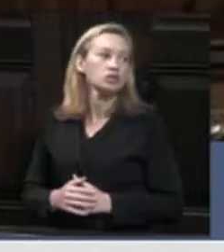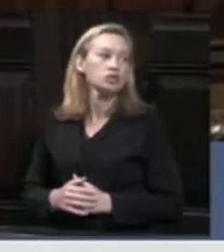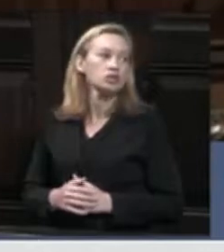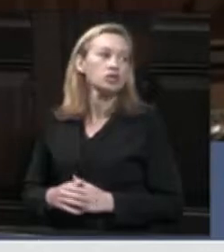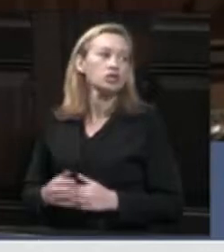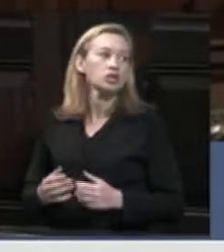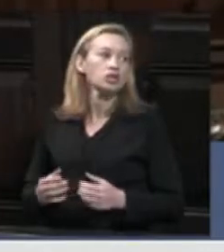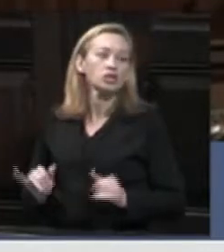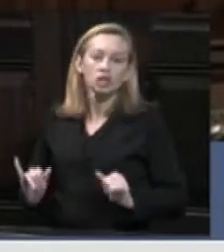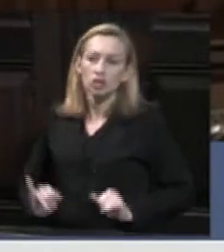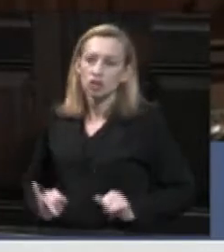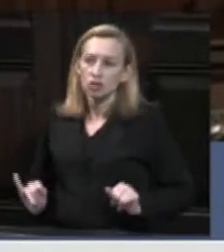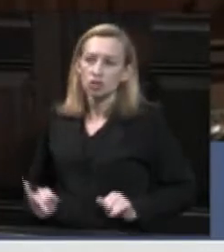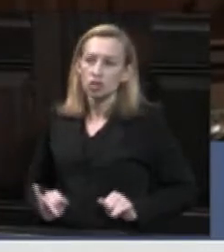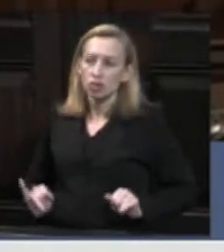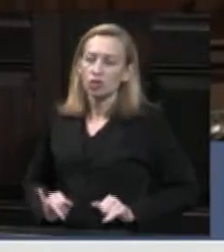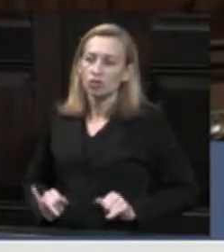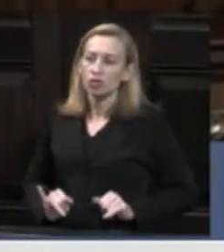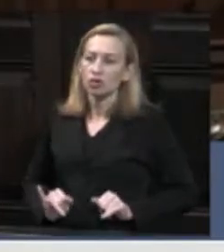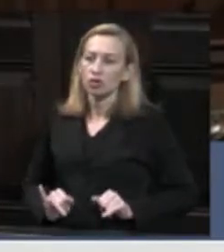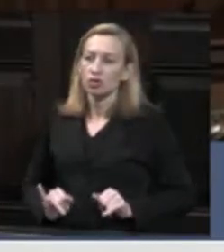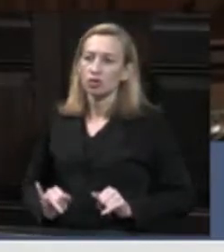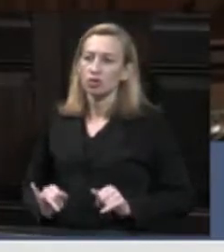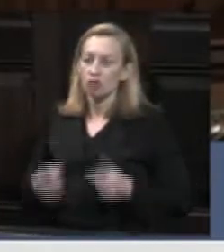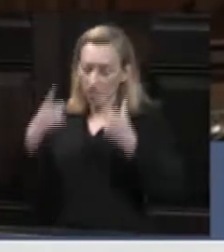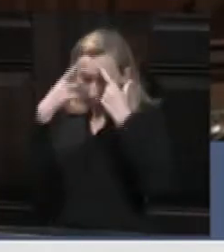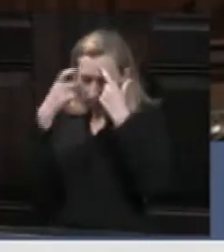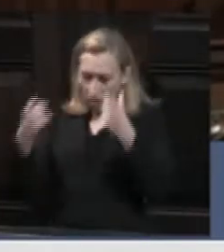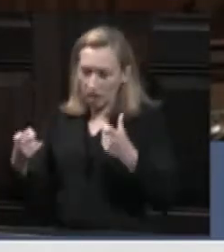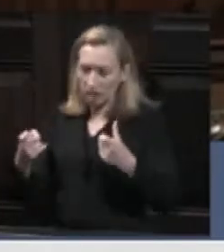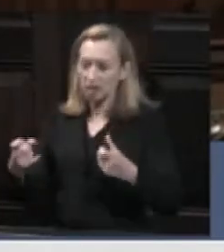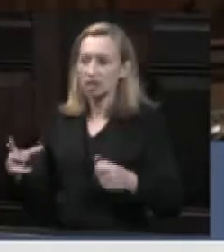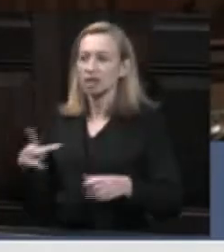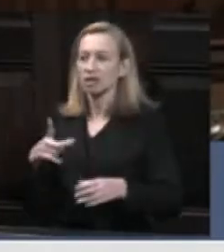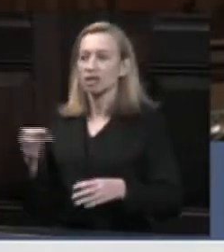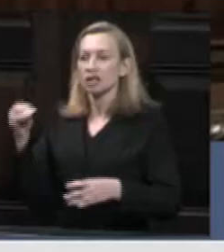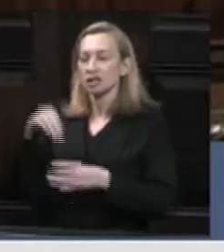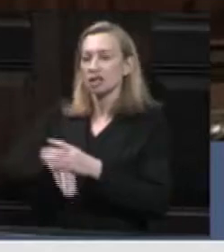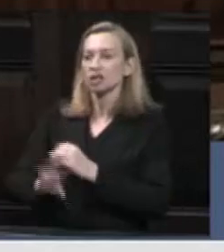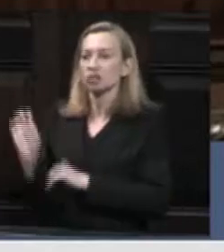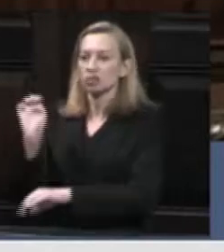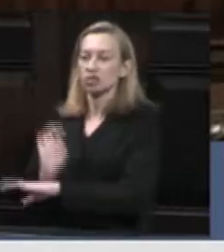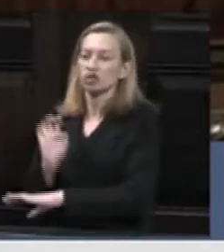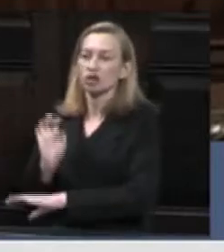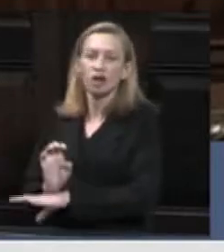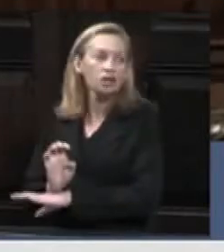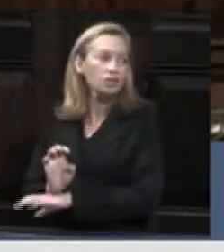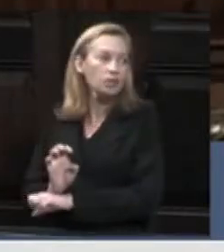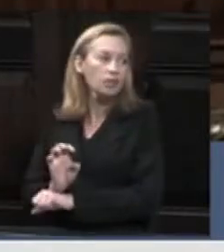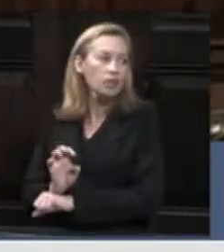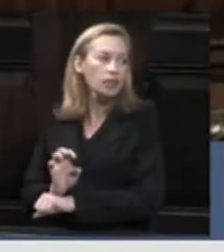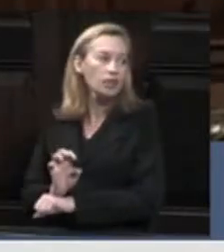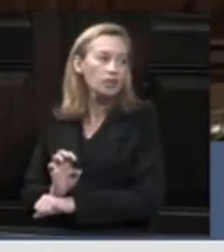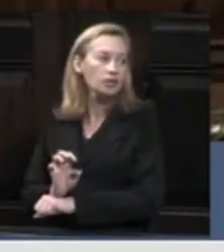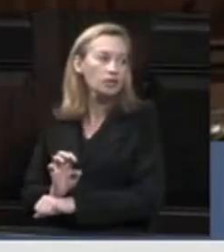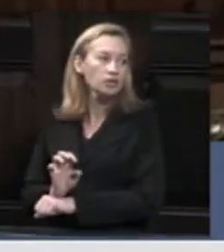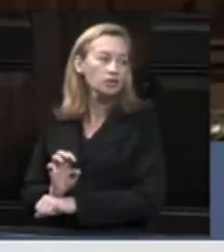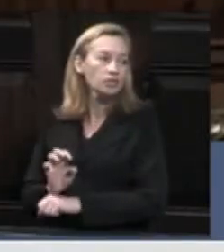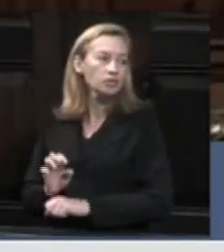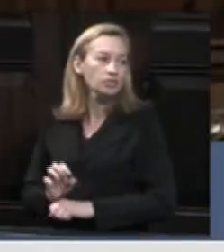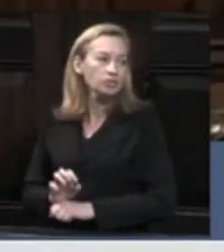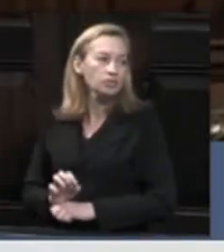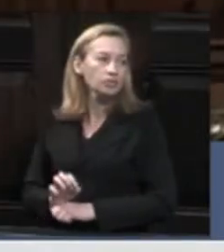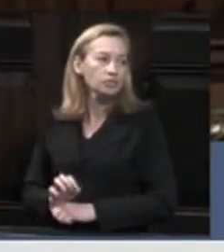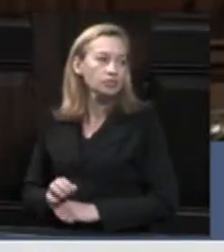uma violenta ofensiva do Estado golpista que tenta desmontar o Parque Científico Nacional, um dos pilares